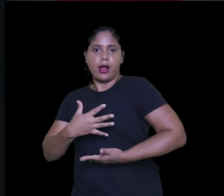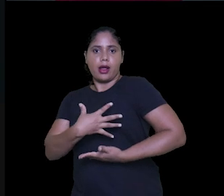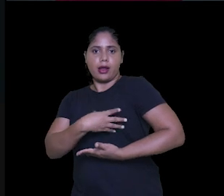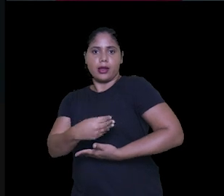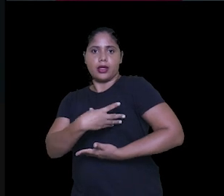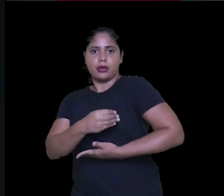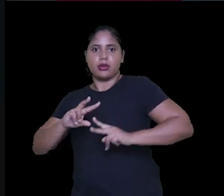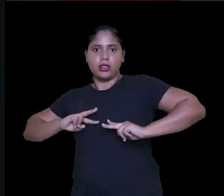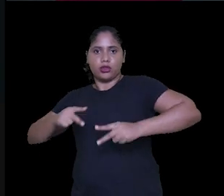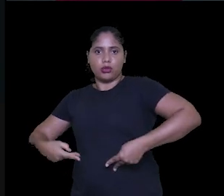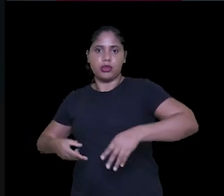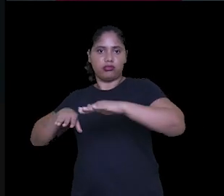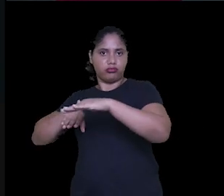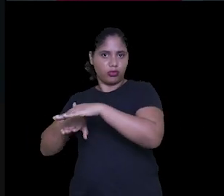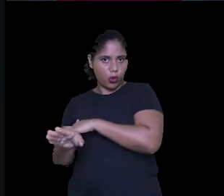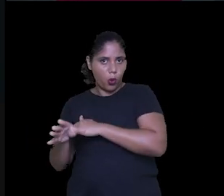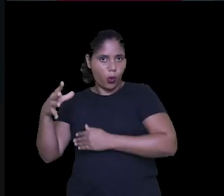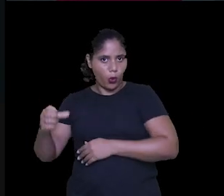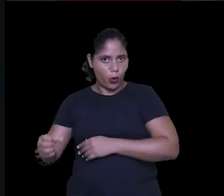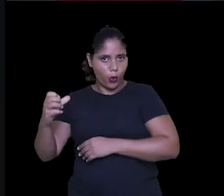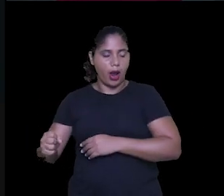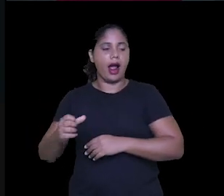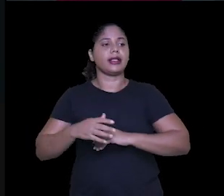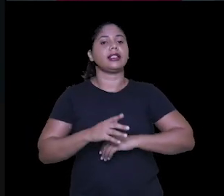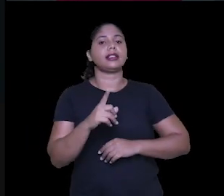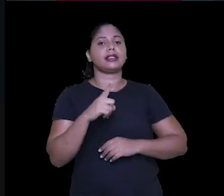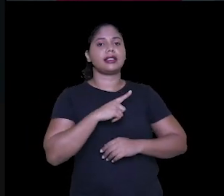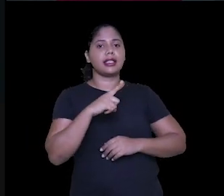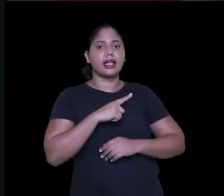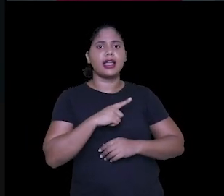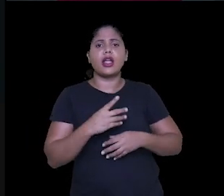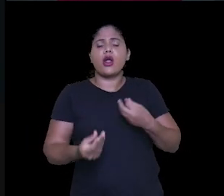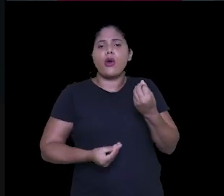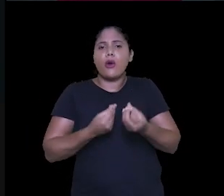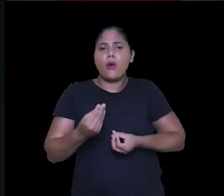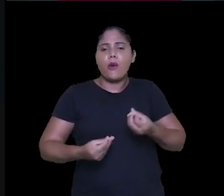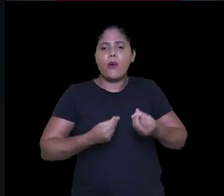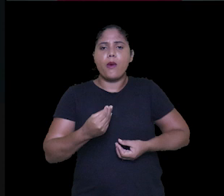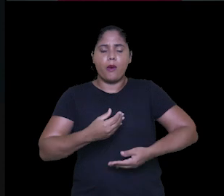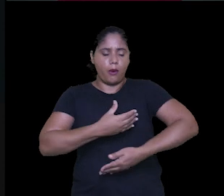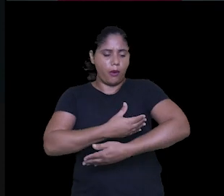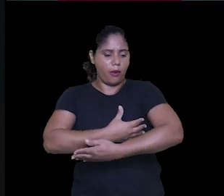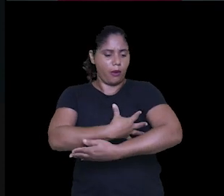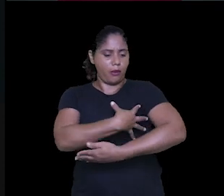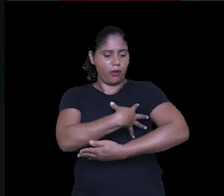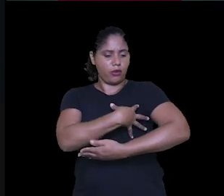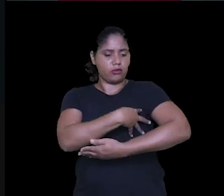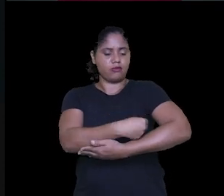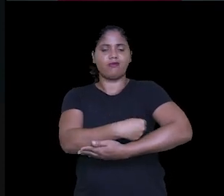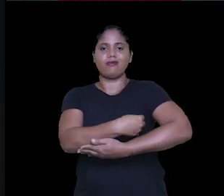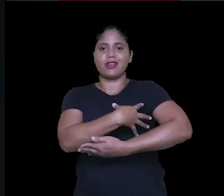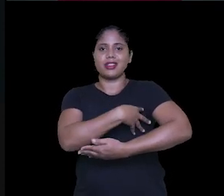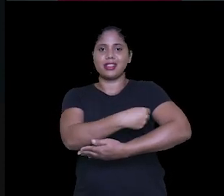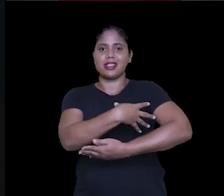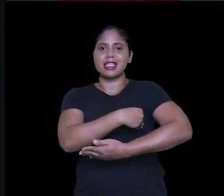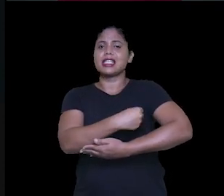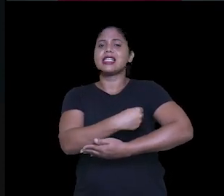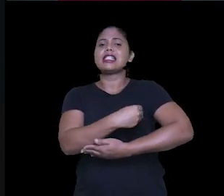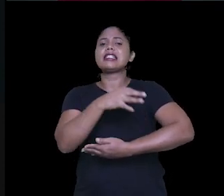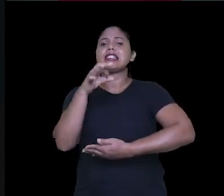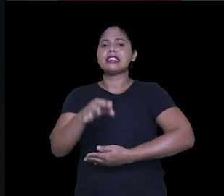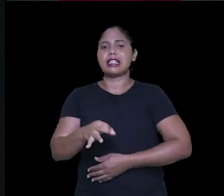gente tem uma imagem de um bebê sendo amamentado, onde mostra quais as instruções e o que a gente deve